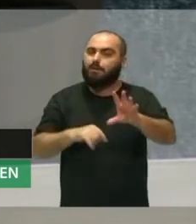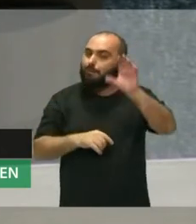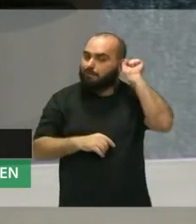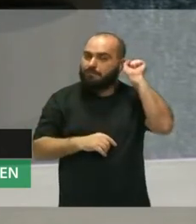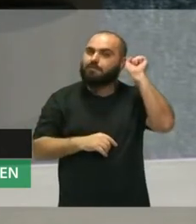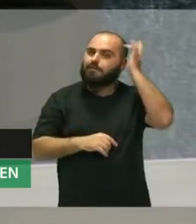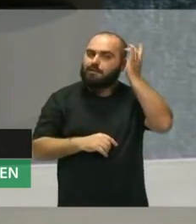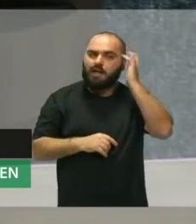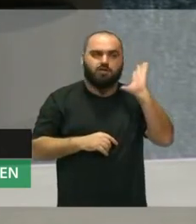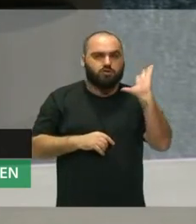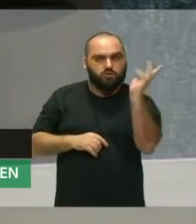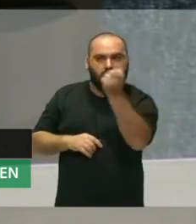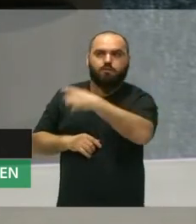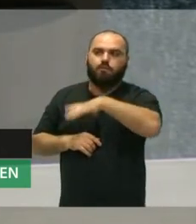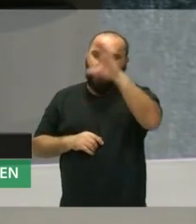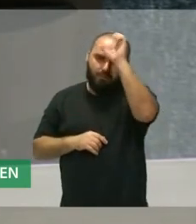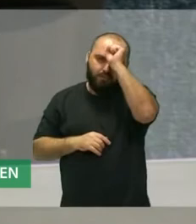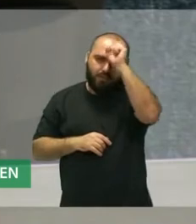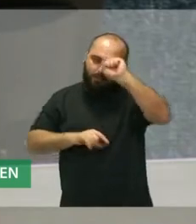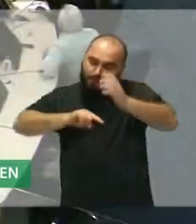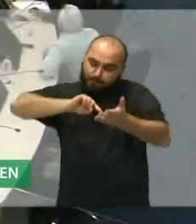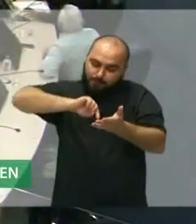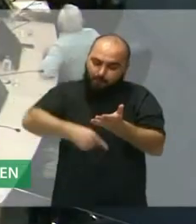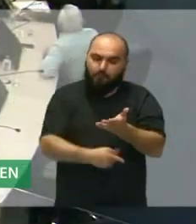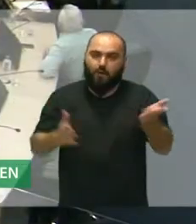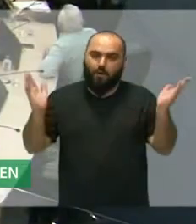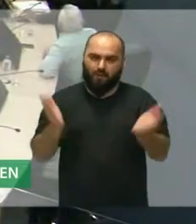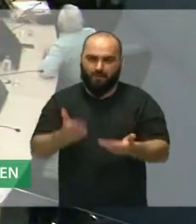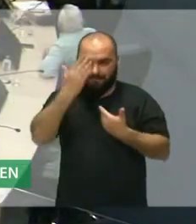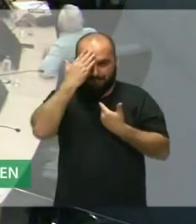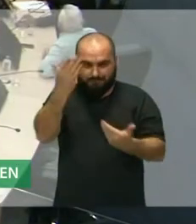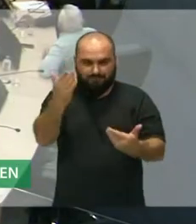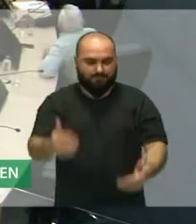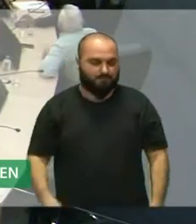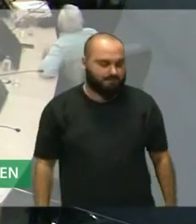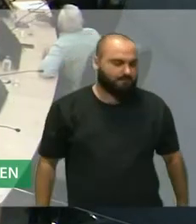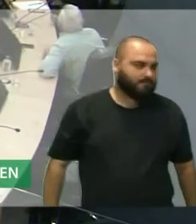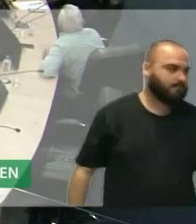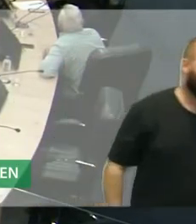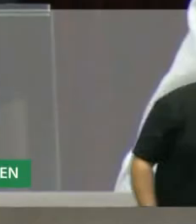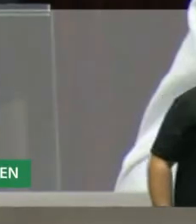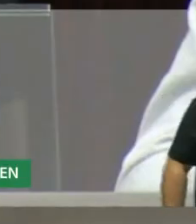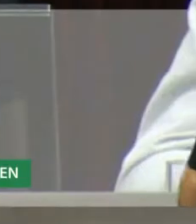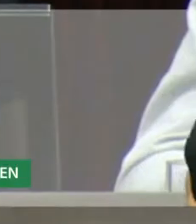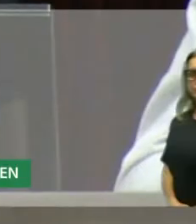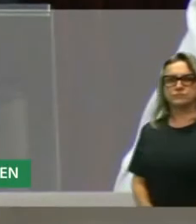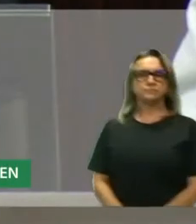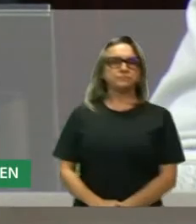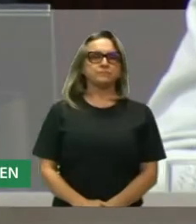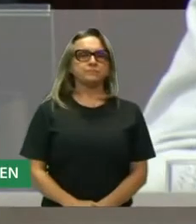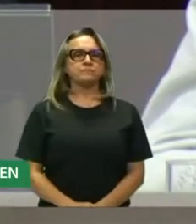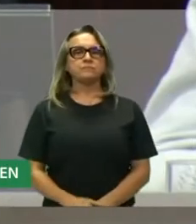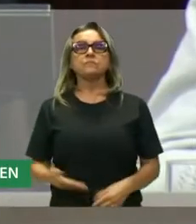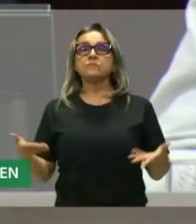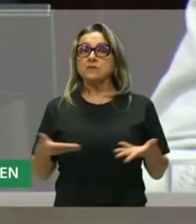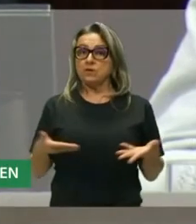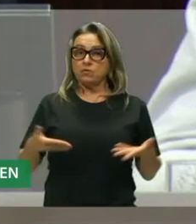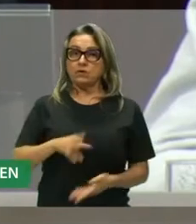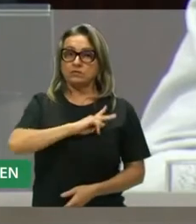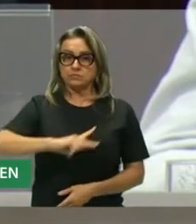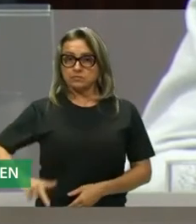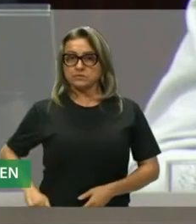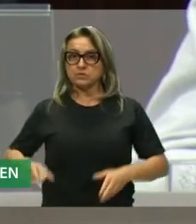vão crescer muito conhecendo aqui. Obrigado. Muito obrigada. Ouviremos agora o presidente regional de Itajaí,